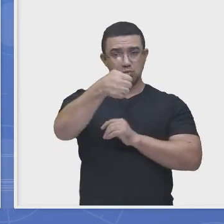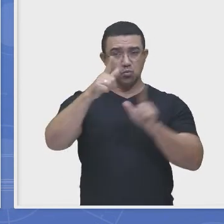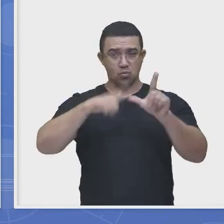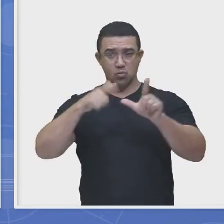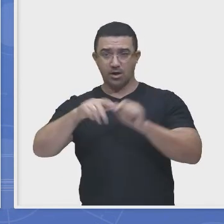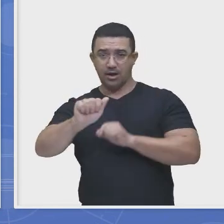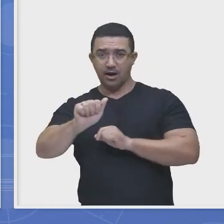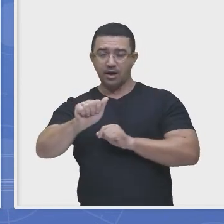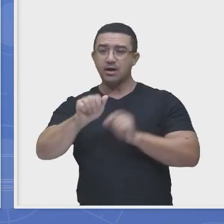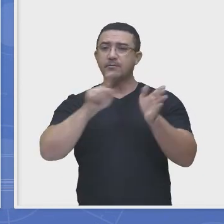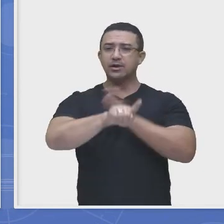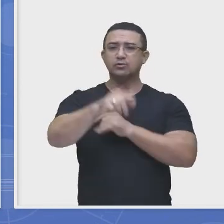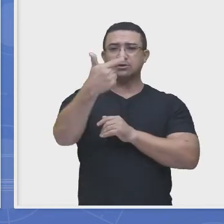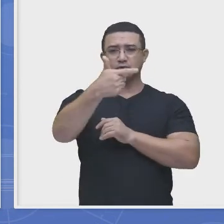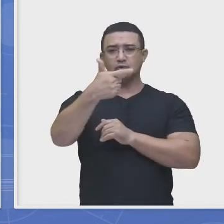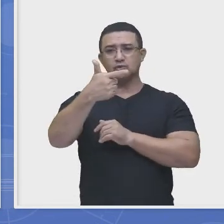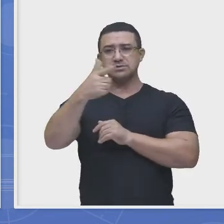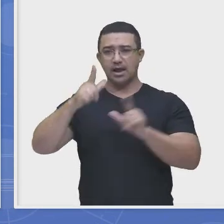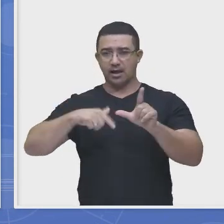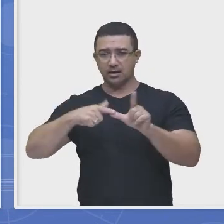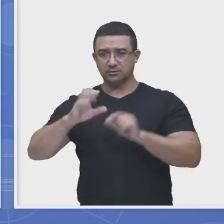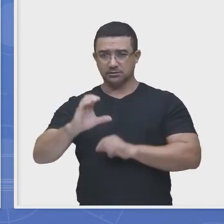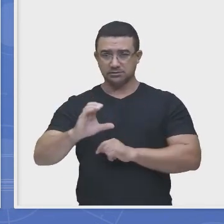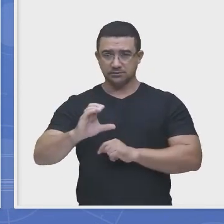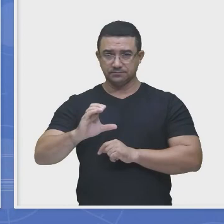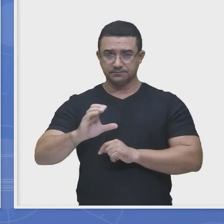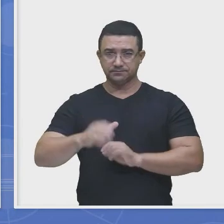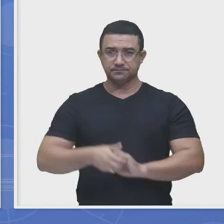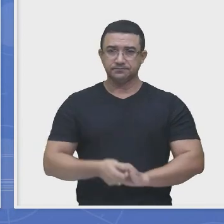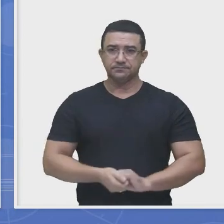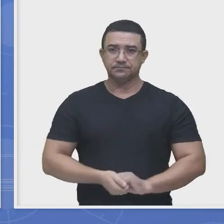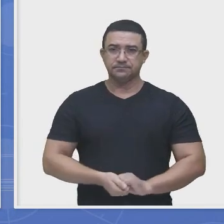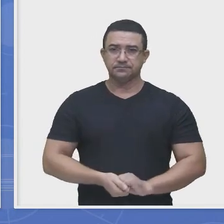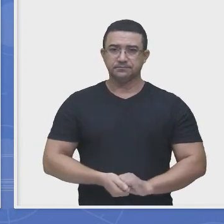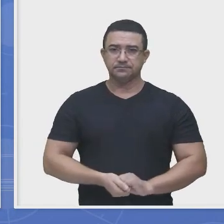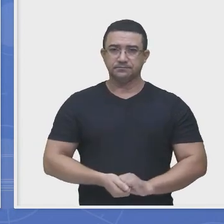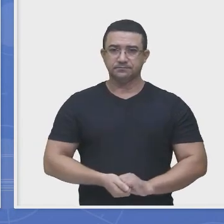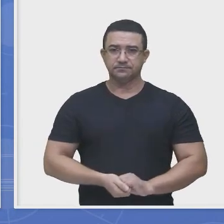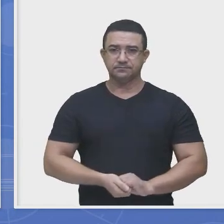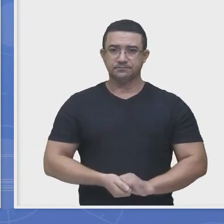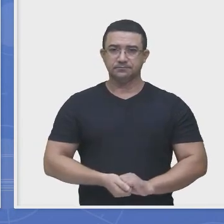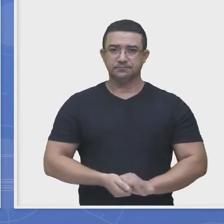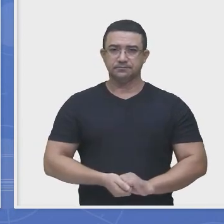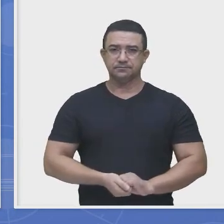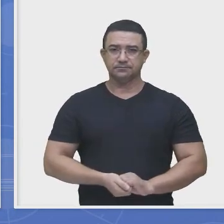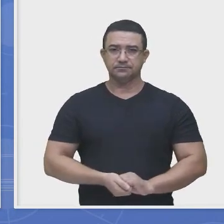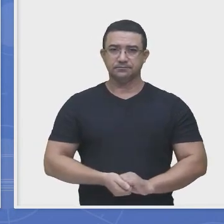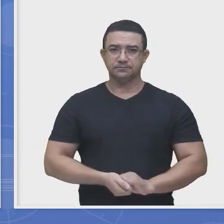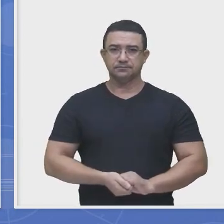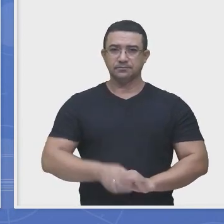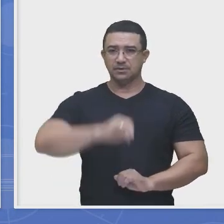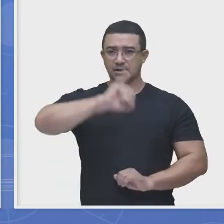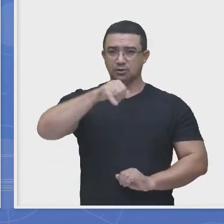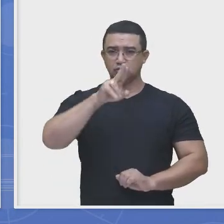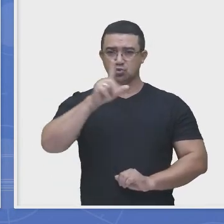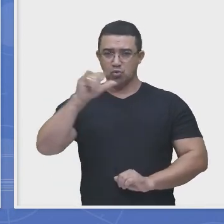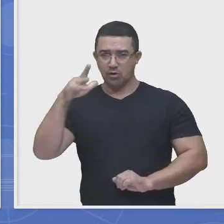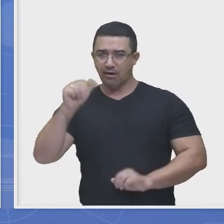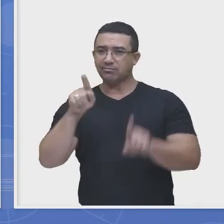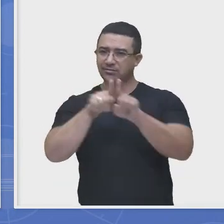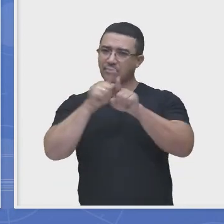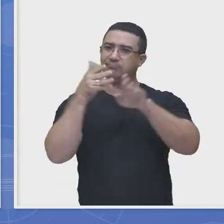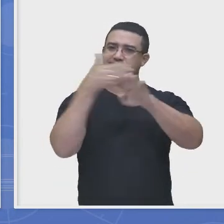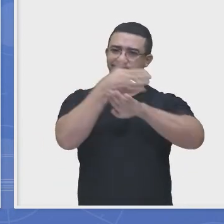letra A. E a questão 2, a resposta correta é a letra C, certo? Olha só, Júlia participando com a